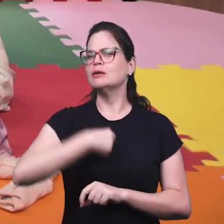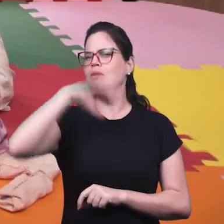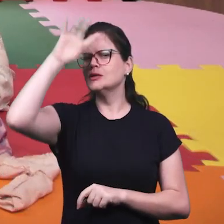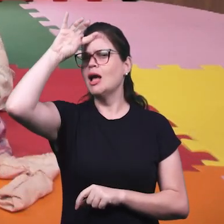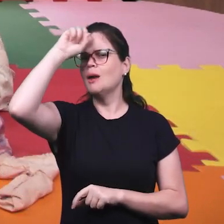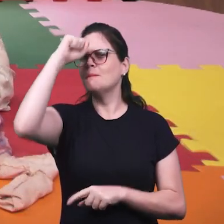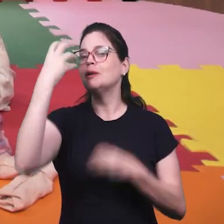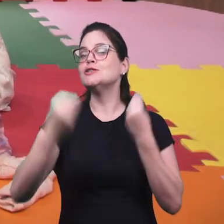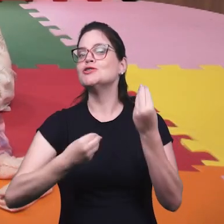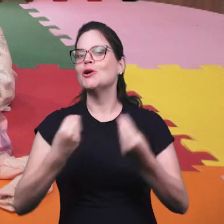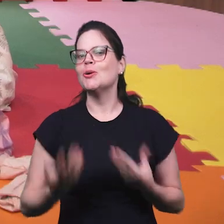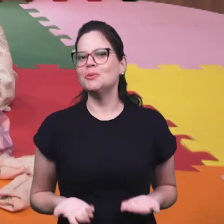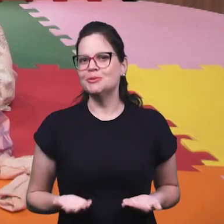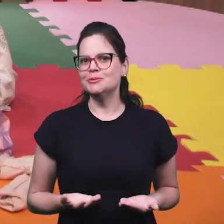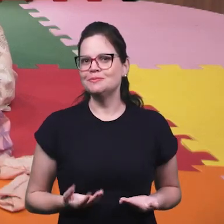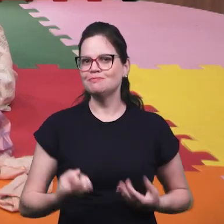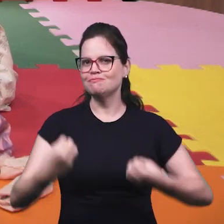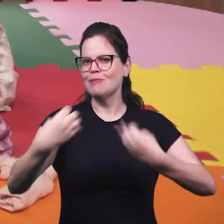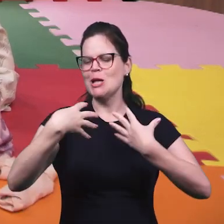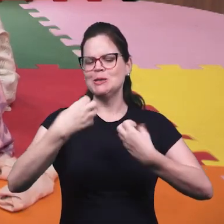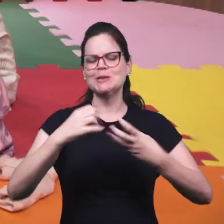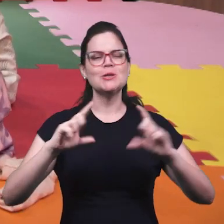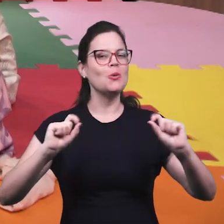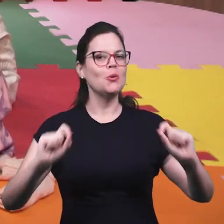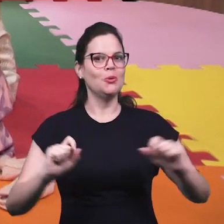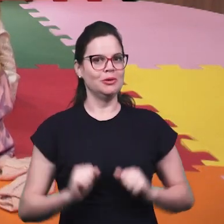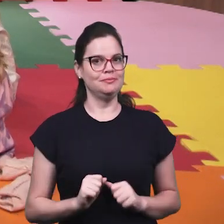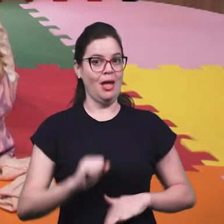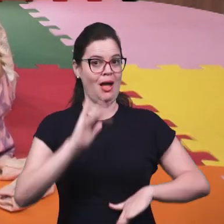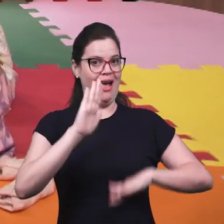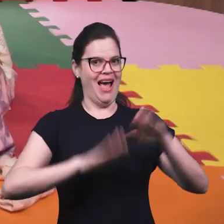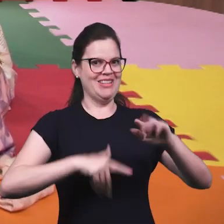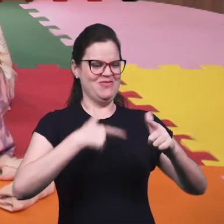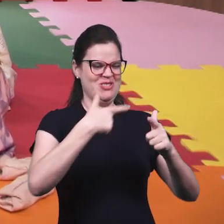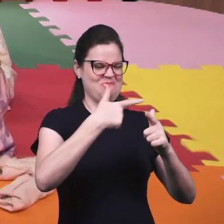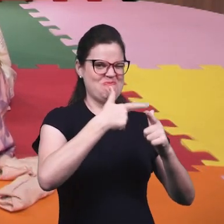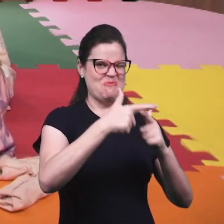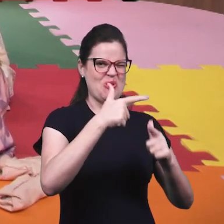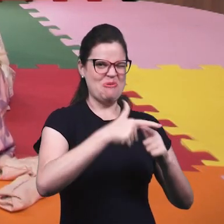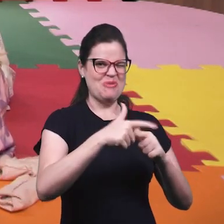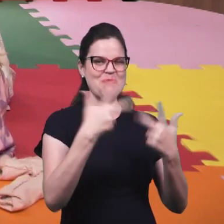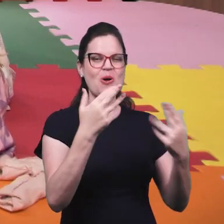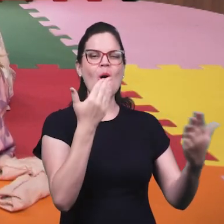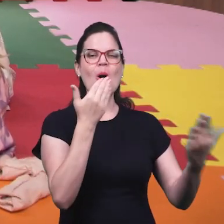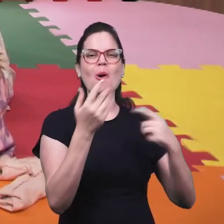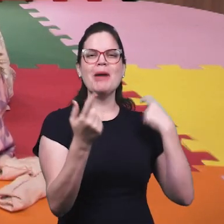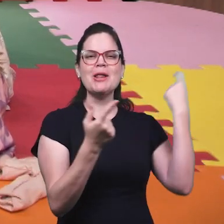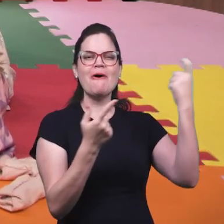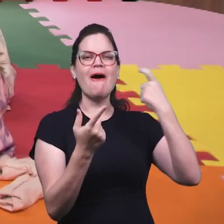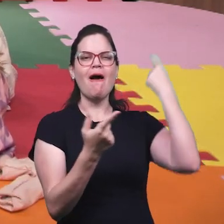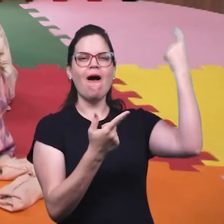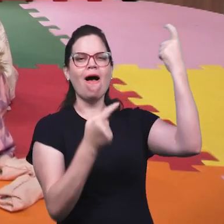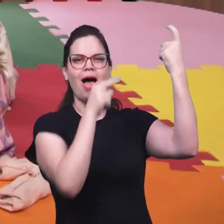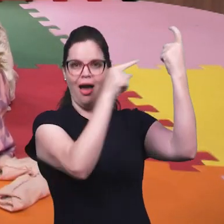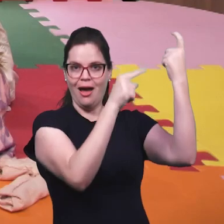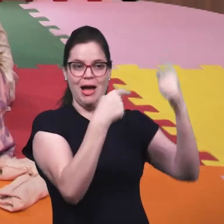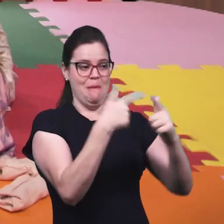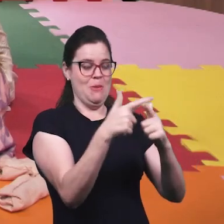que por maior que sejam os nossos problemas, as nossas dificuldades, por maior que sejam